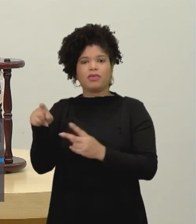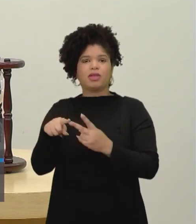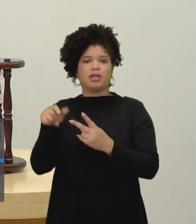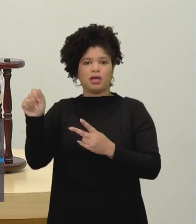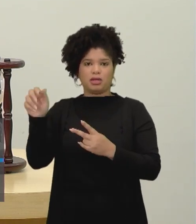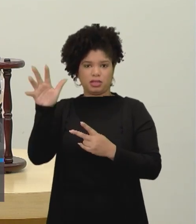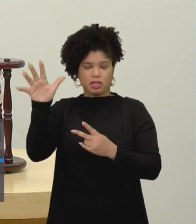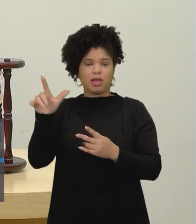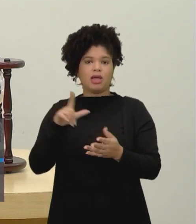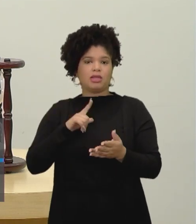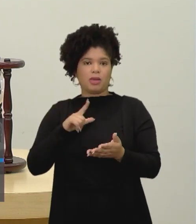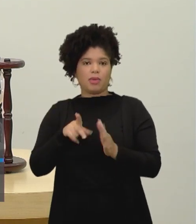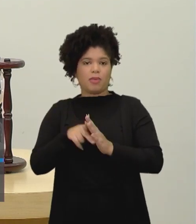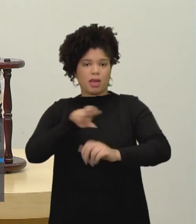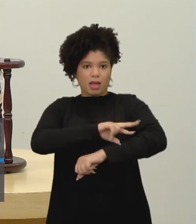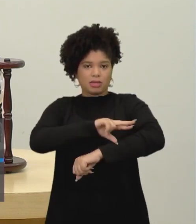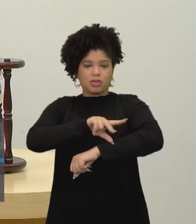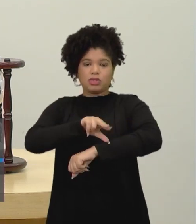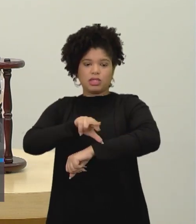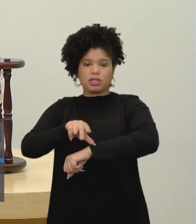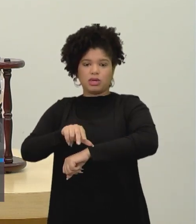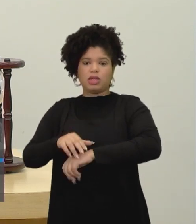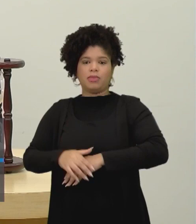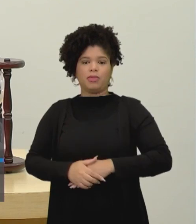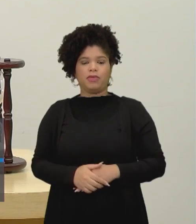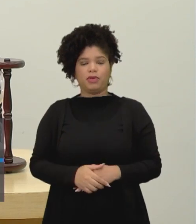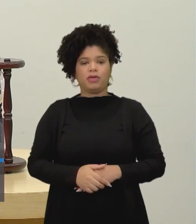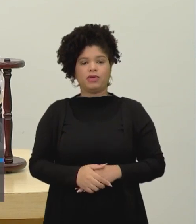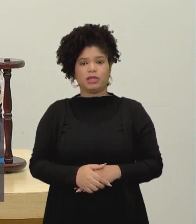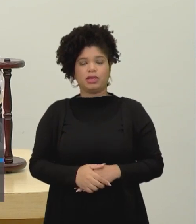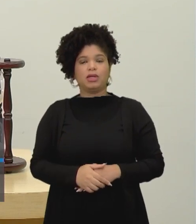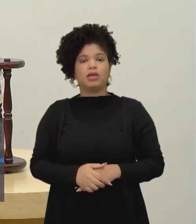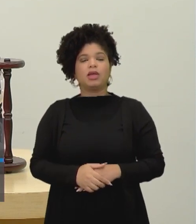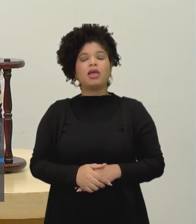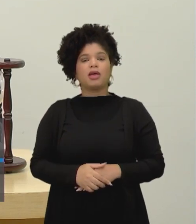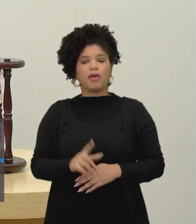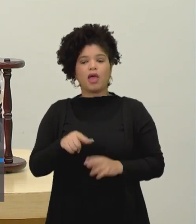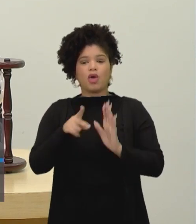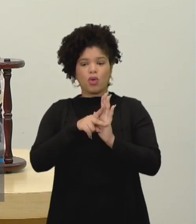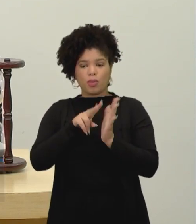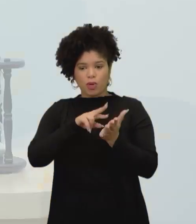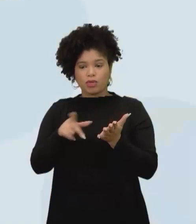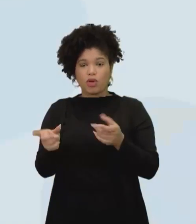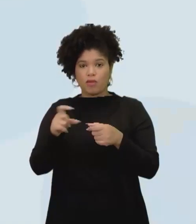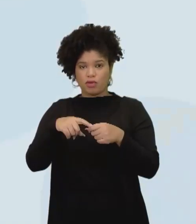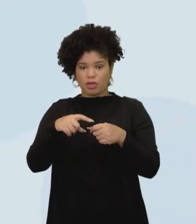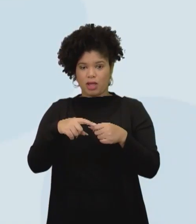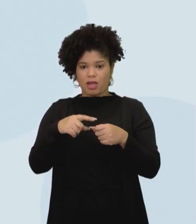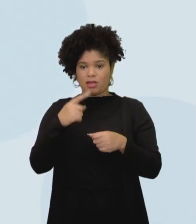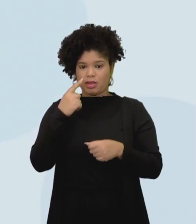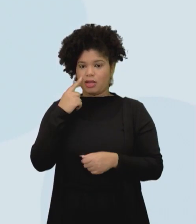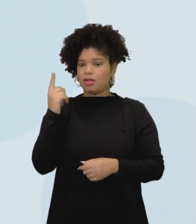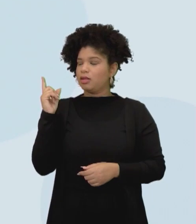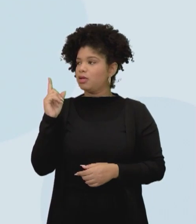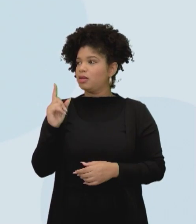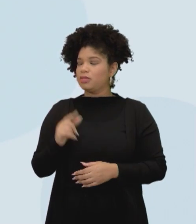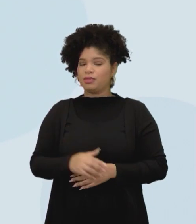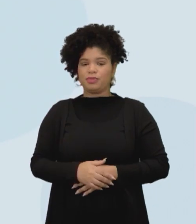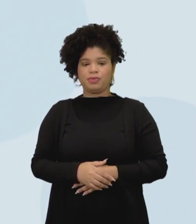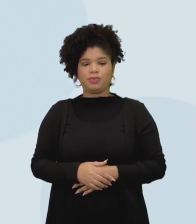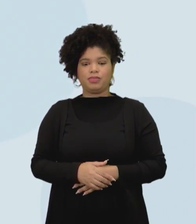sejam elas grandes ou pequenas, grandes potências e até pequenas etnias. Voltando na tela, olha lá.